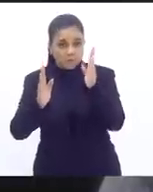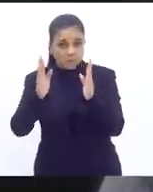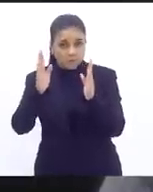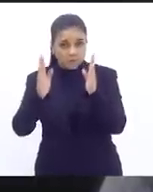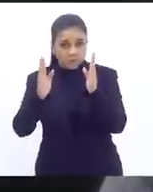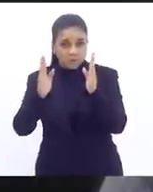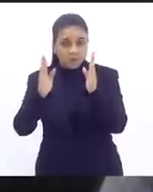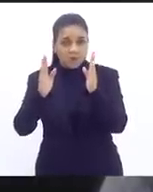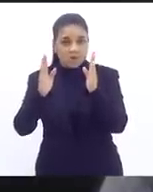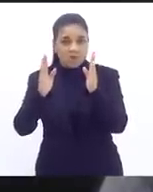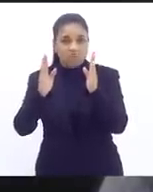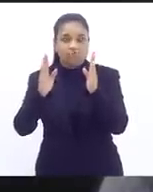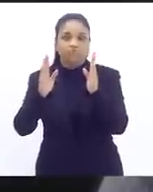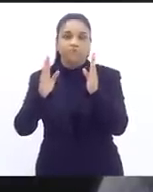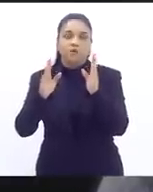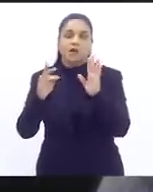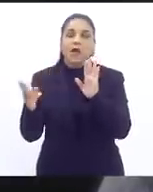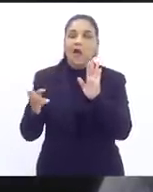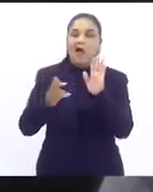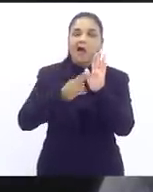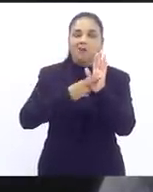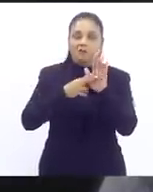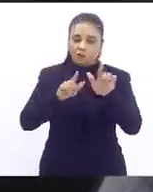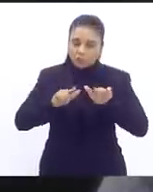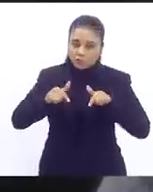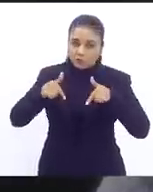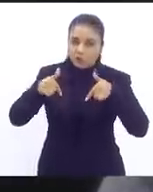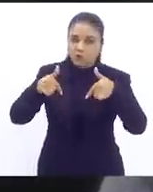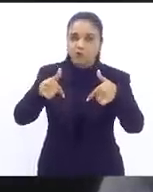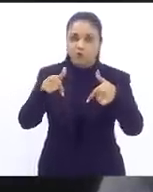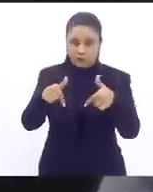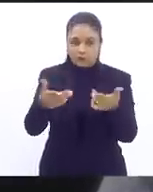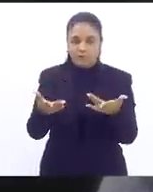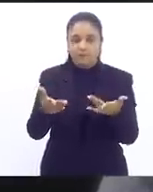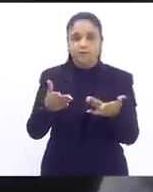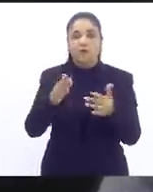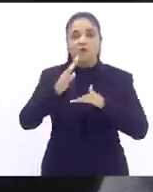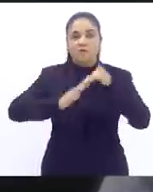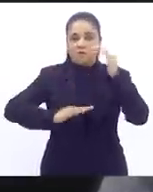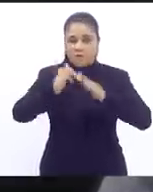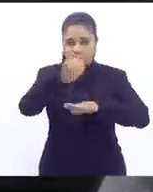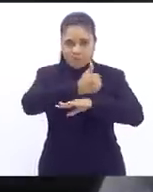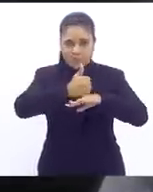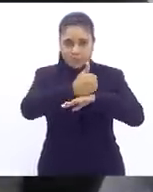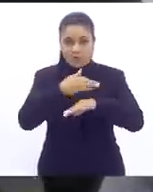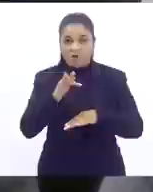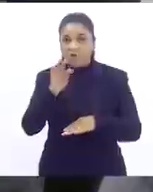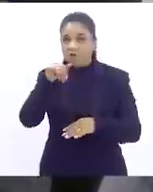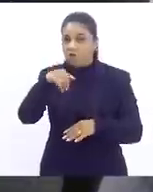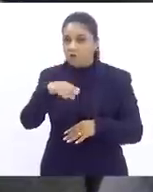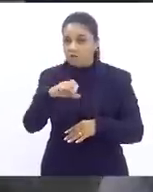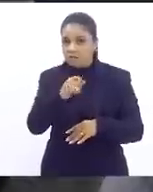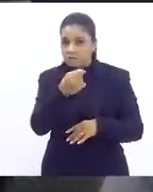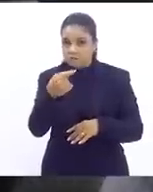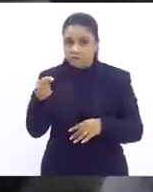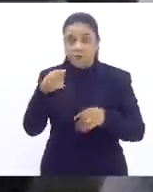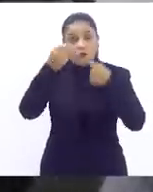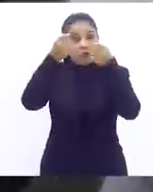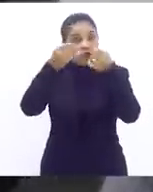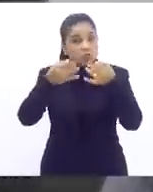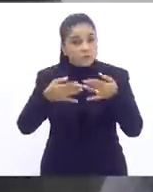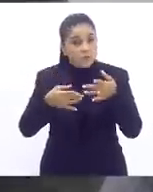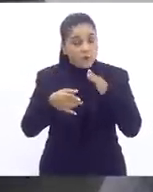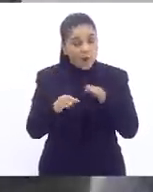assumiu as funções né É pelo que foi explicado aqui pareceu que